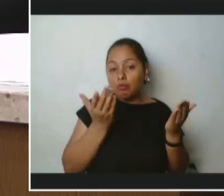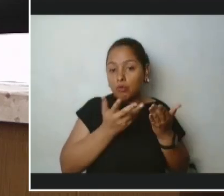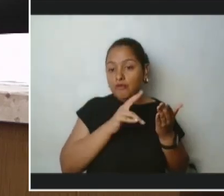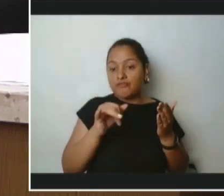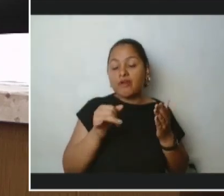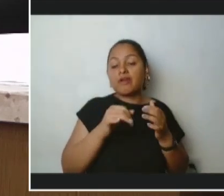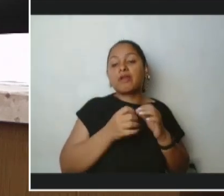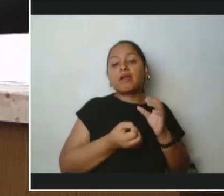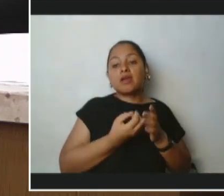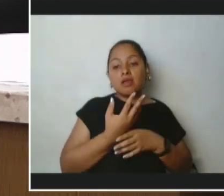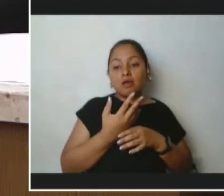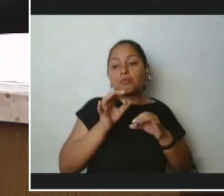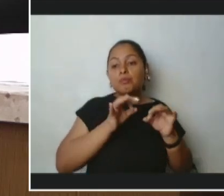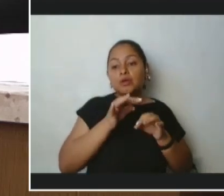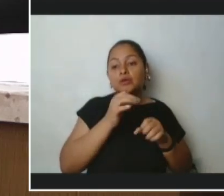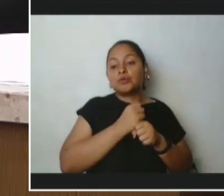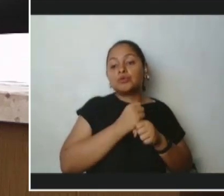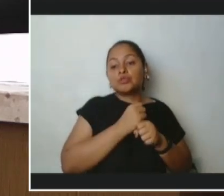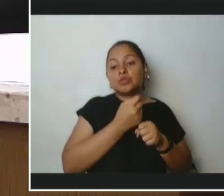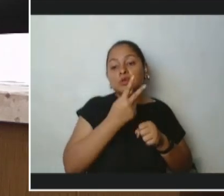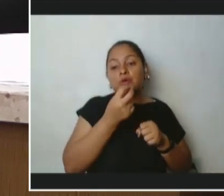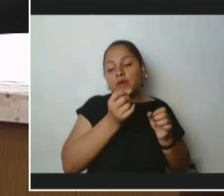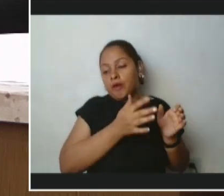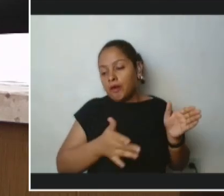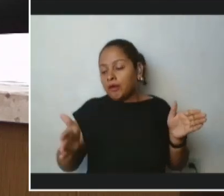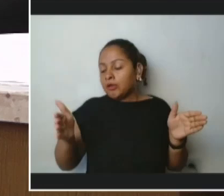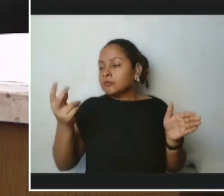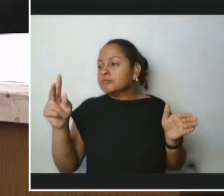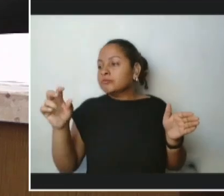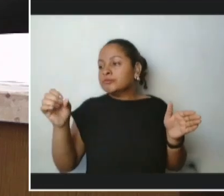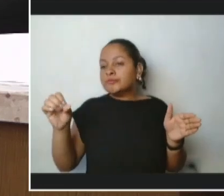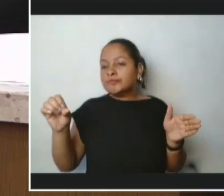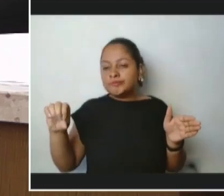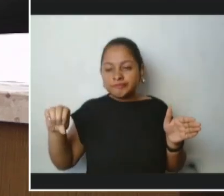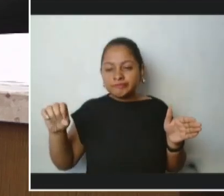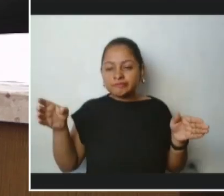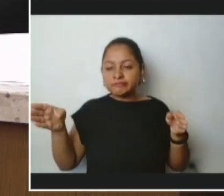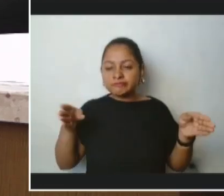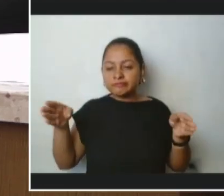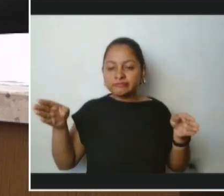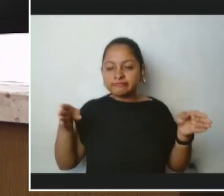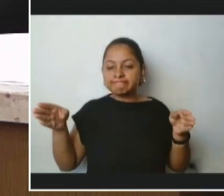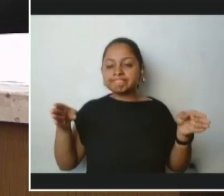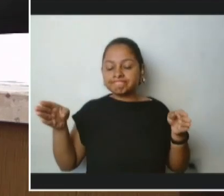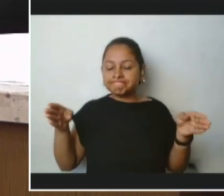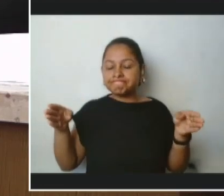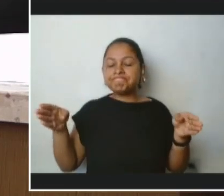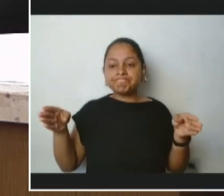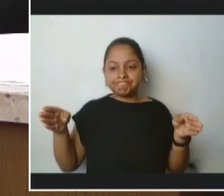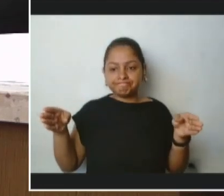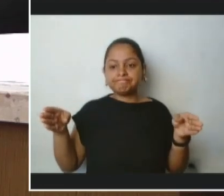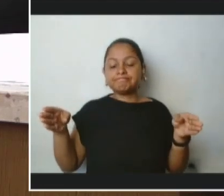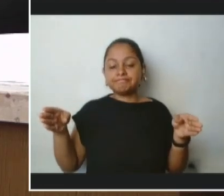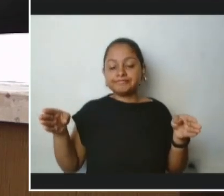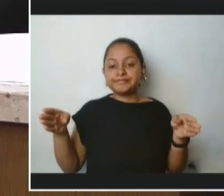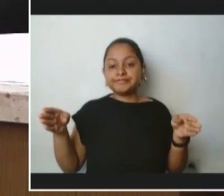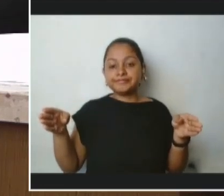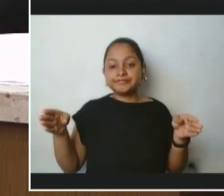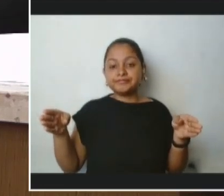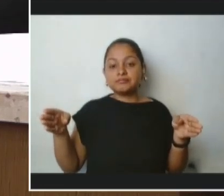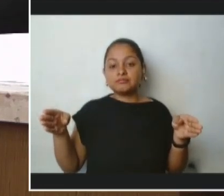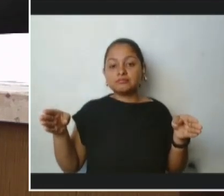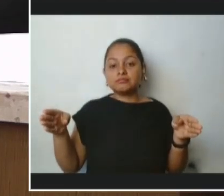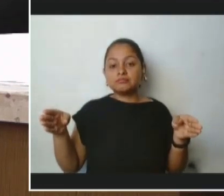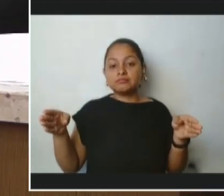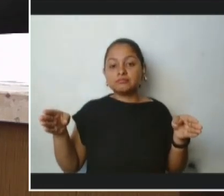primeiro ano da próxima gestão também irá executar o orçamento através do plano plurianual